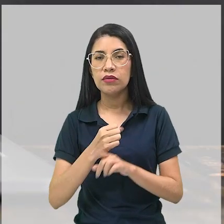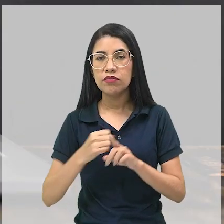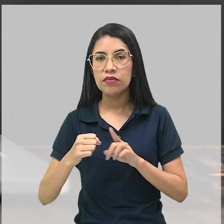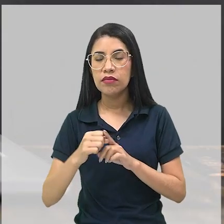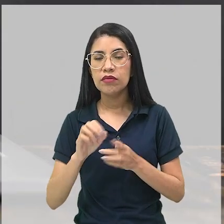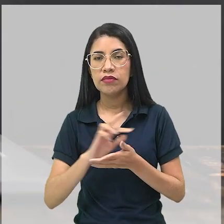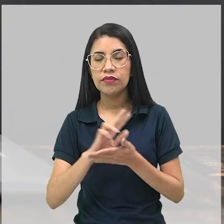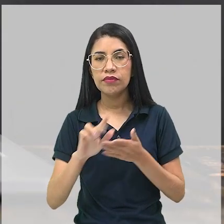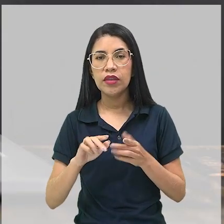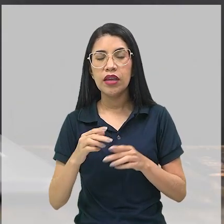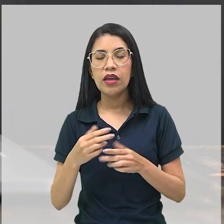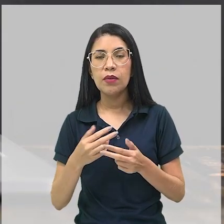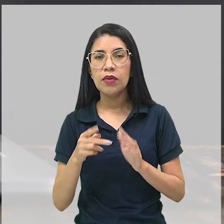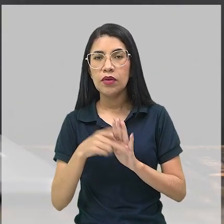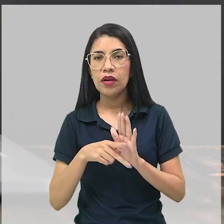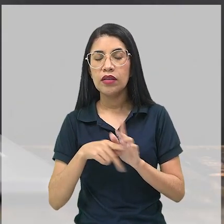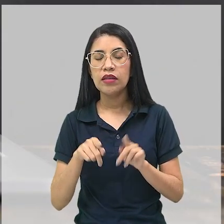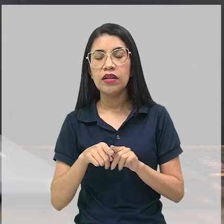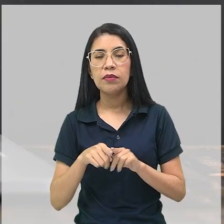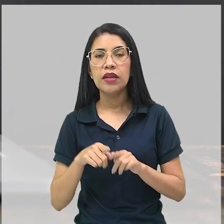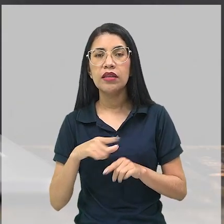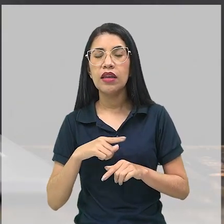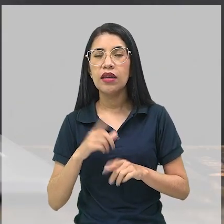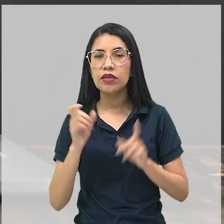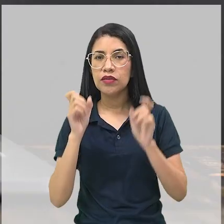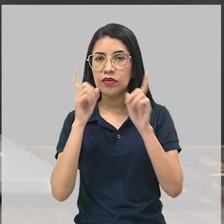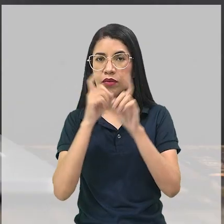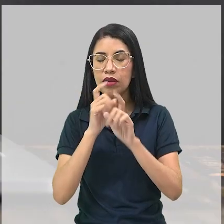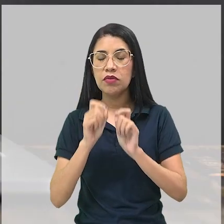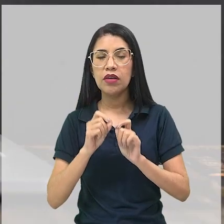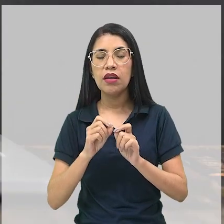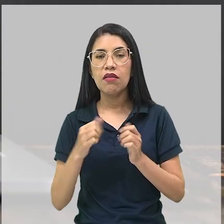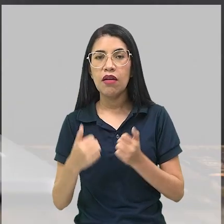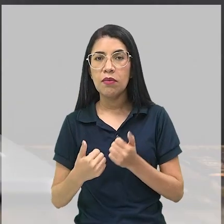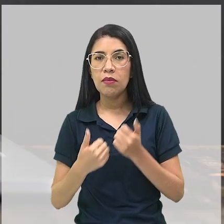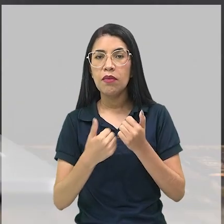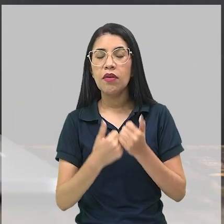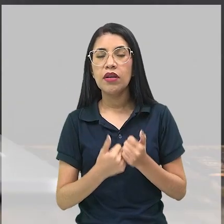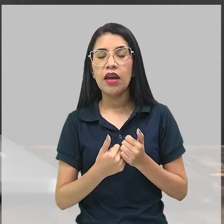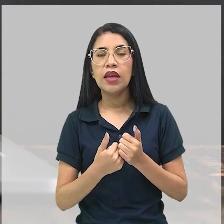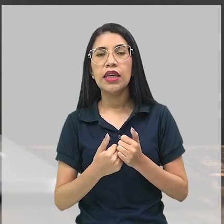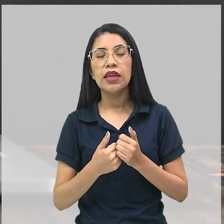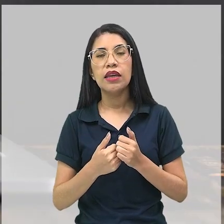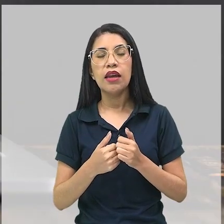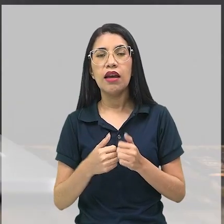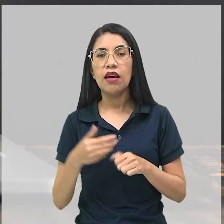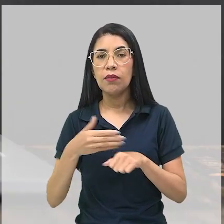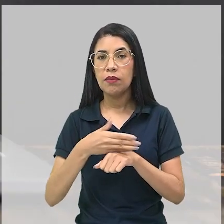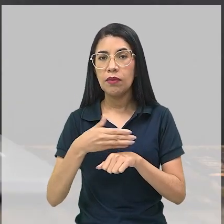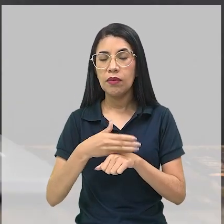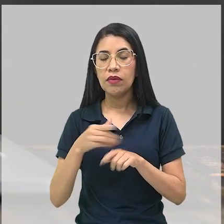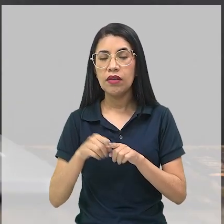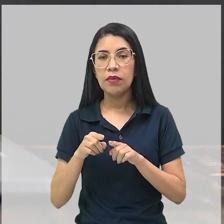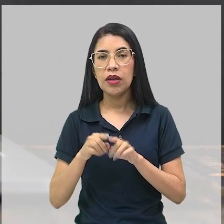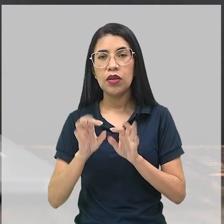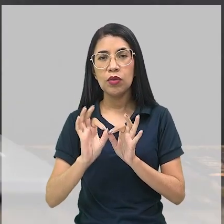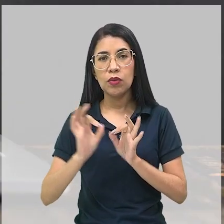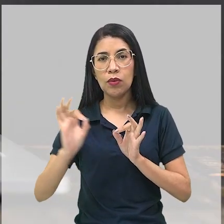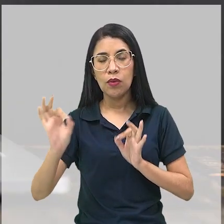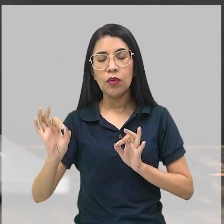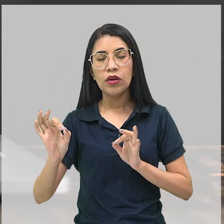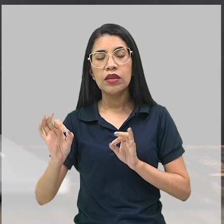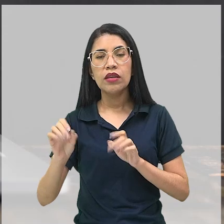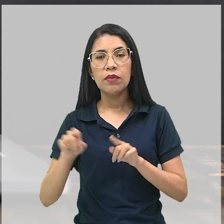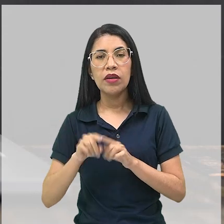disso, a Igreja também enfrenta dificuldades no fortalecimento de sua presença em áreas remotas, onde o isolamento, a falta de recursos e a